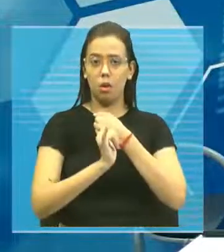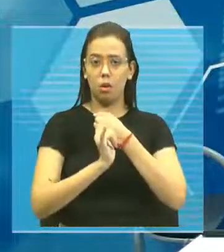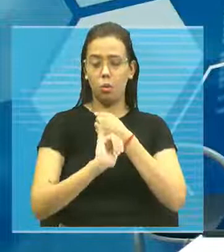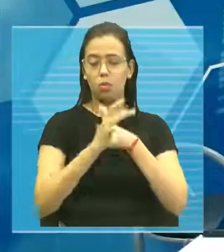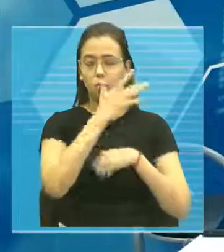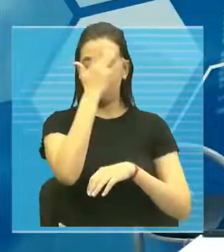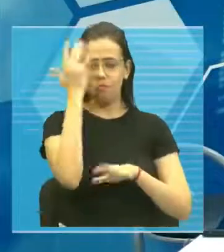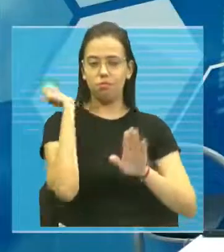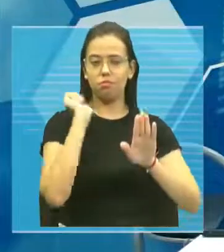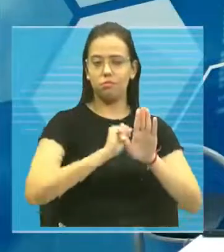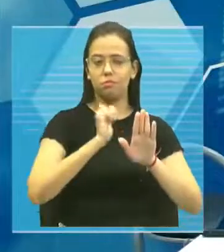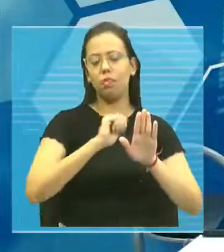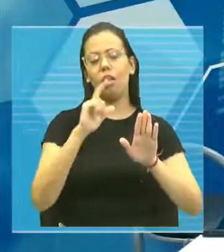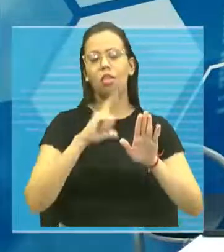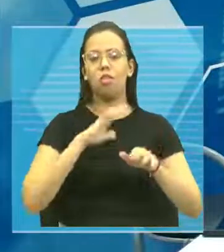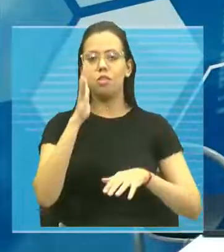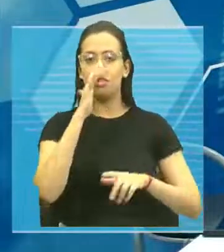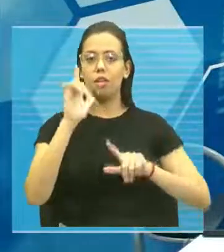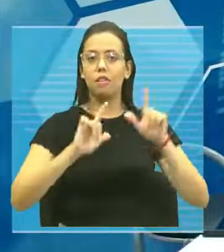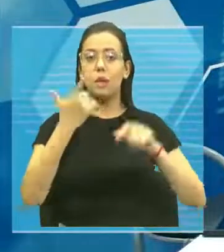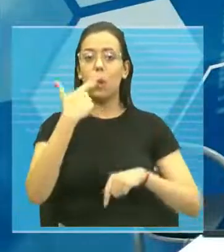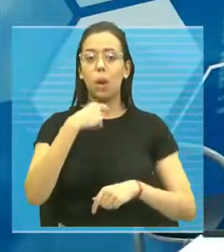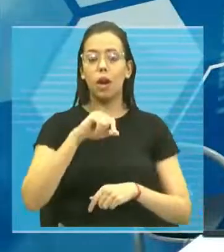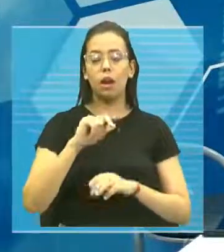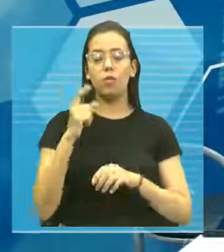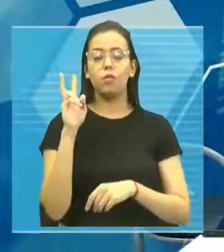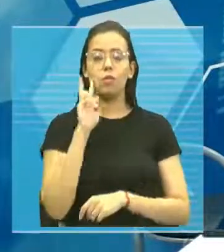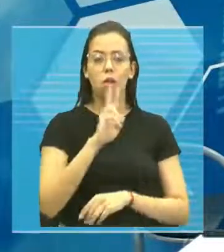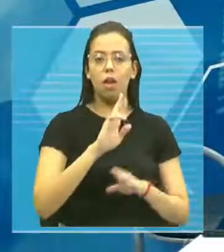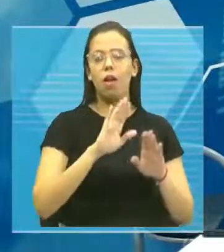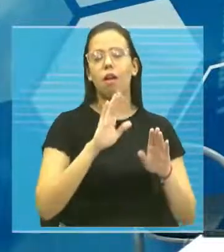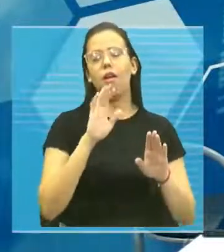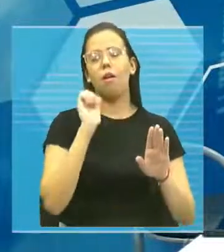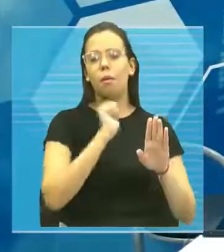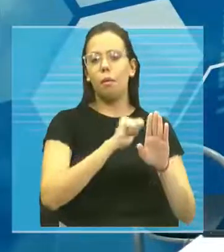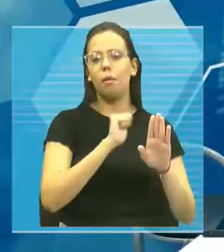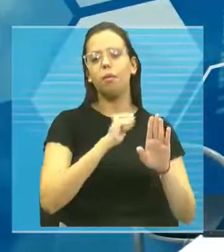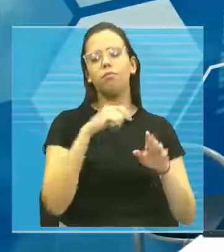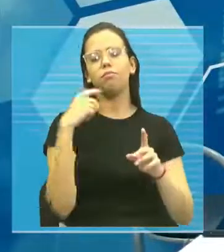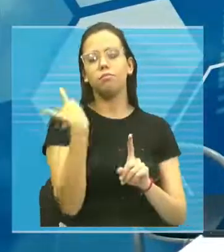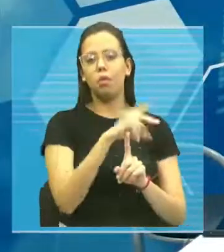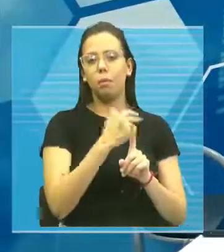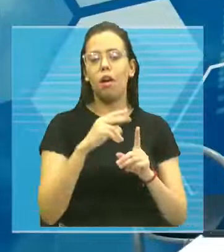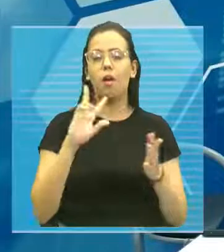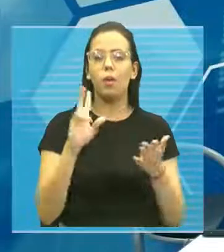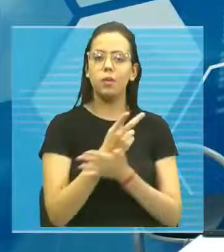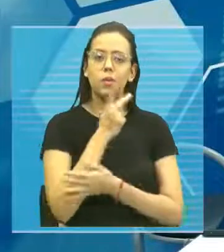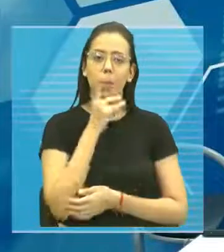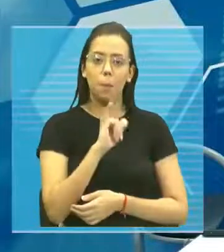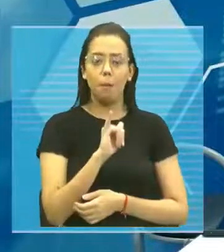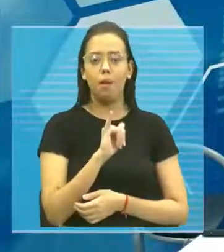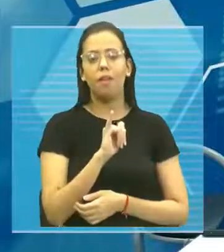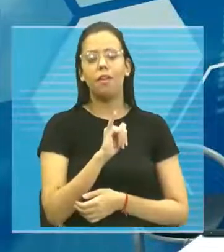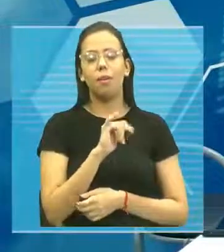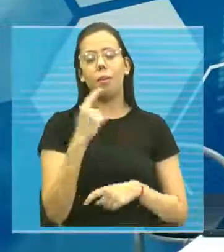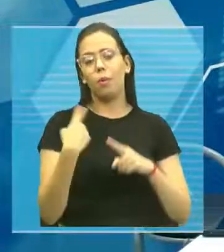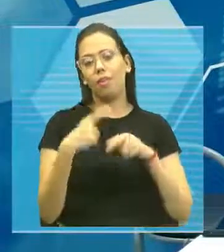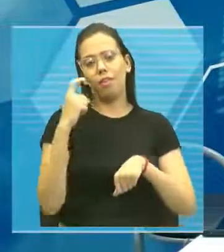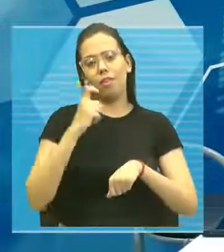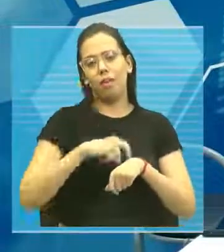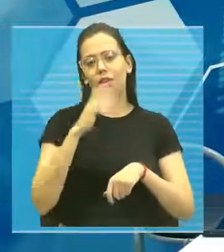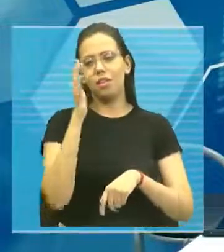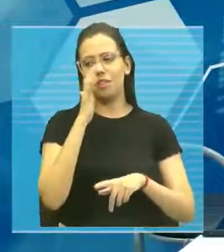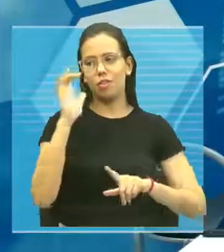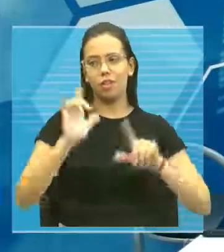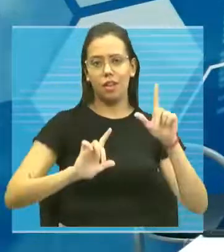porta tava numa cena da novela quem fosse Abrir apanhava como aconteceu com o pai de família que foi queria abrir a porta para atender um ser humano mas tá bem na hora que tá assistindo